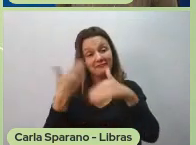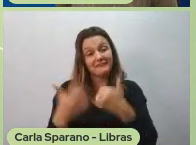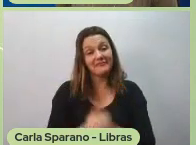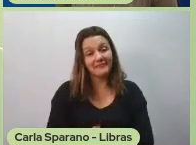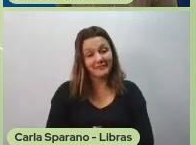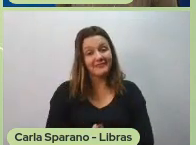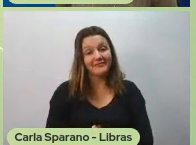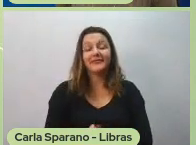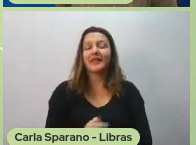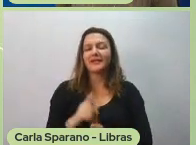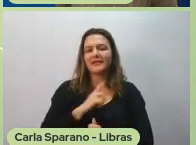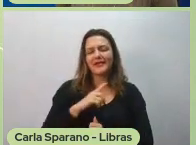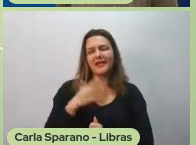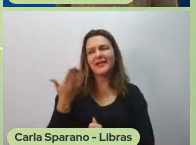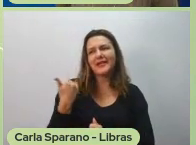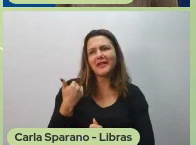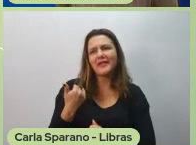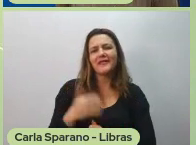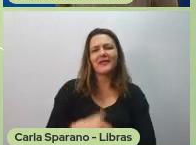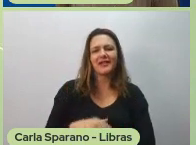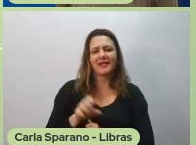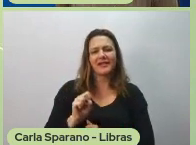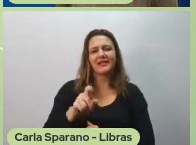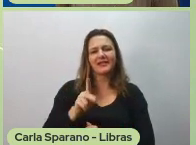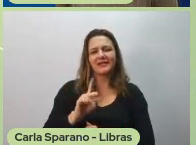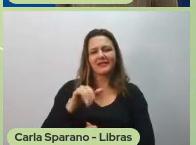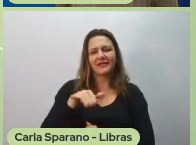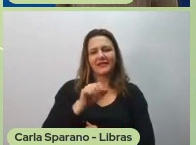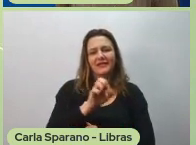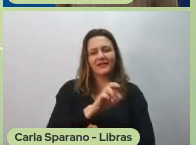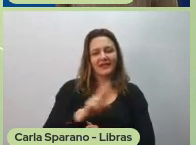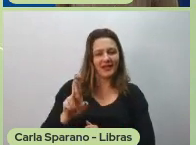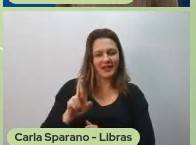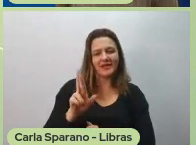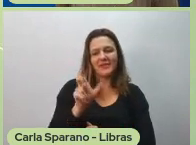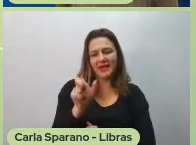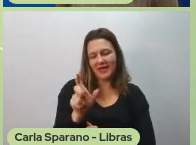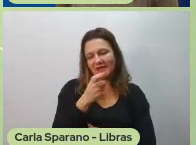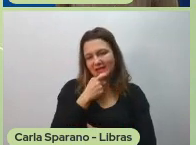teve uma parecida de reskilling, a gente tem ações de reskilling aqui, mas a gente fez